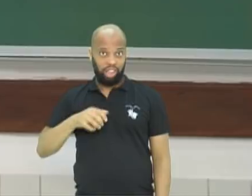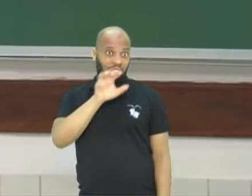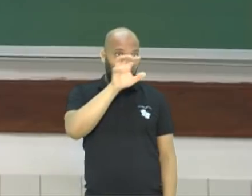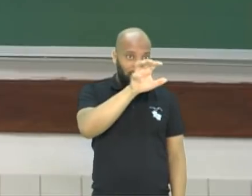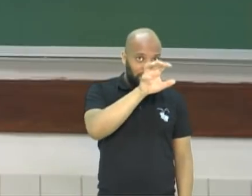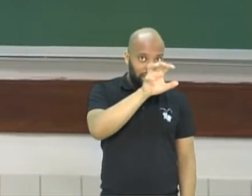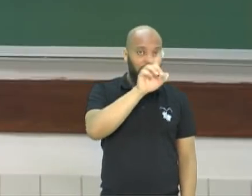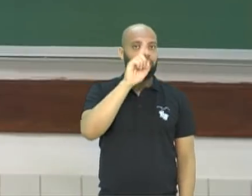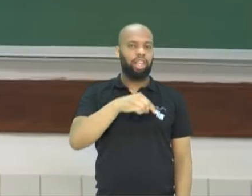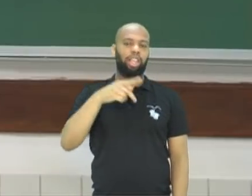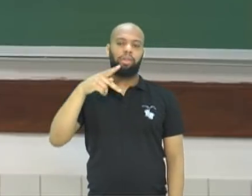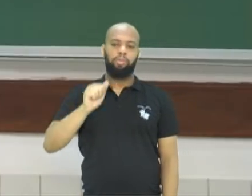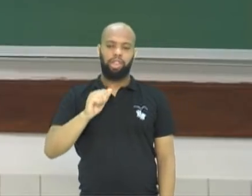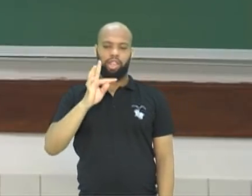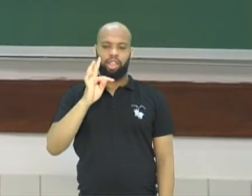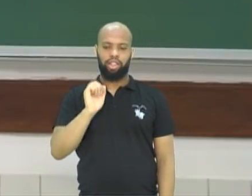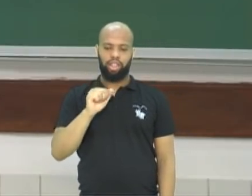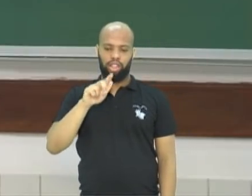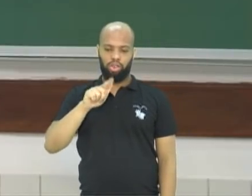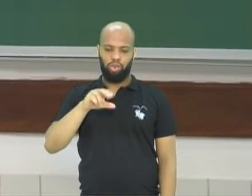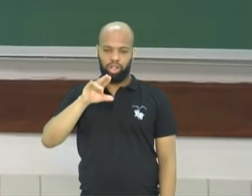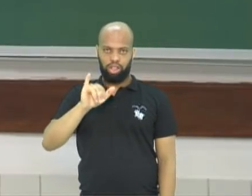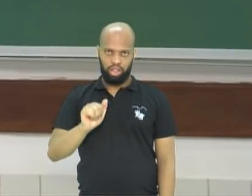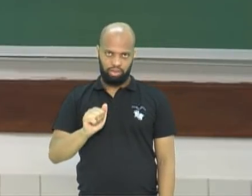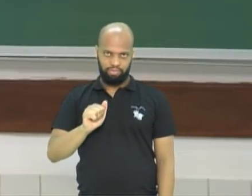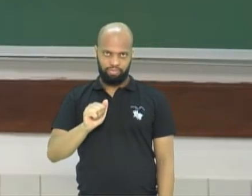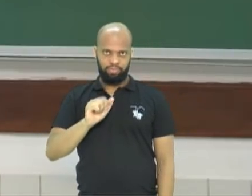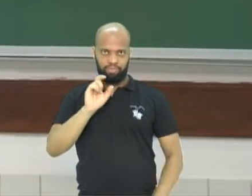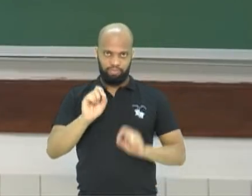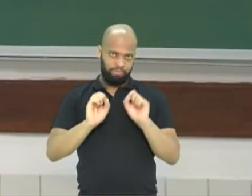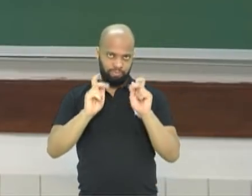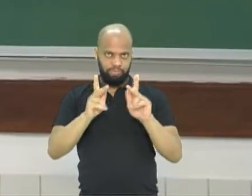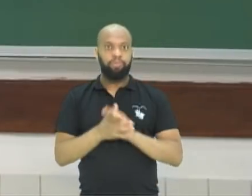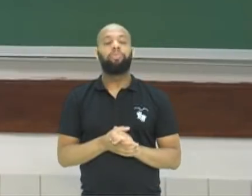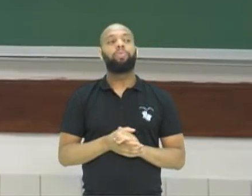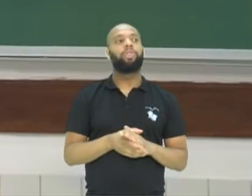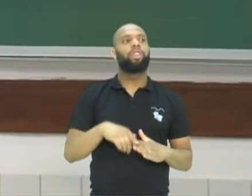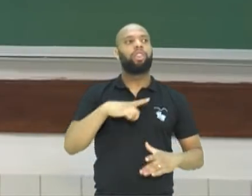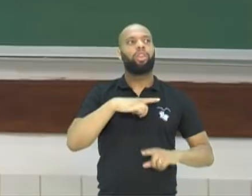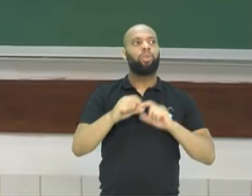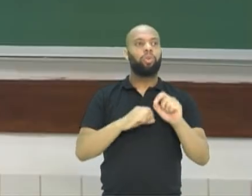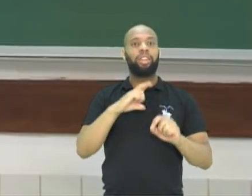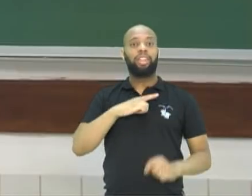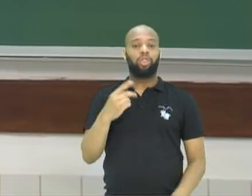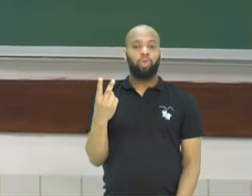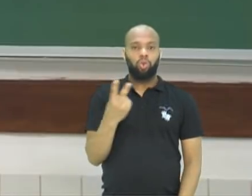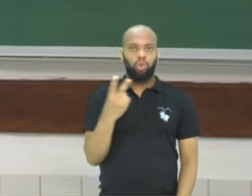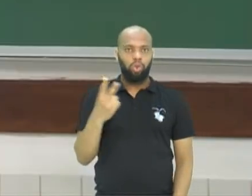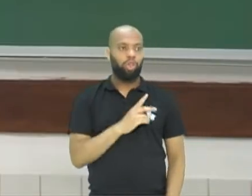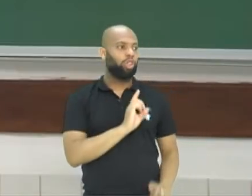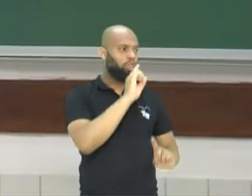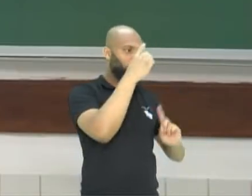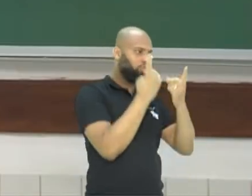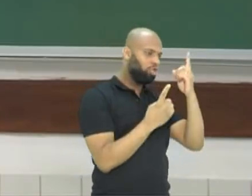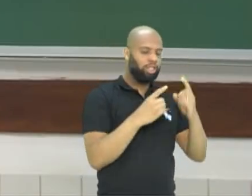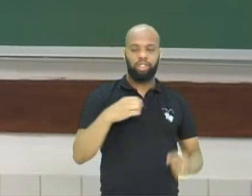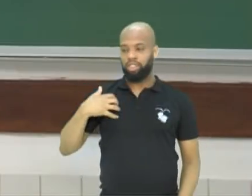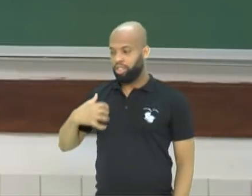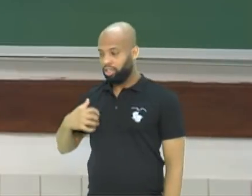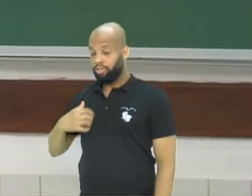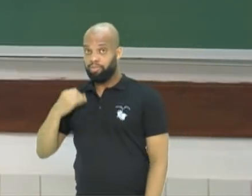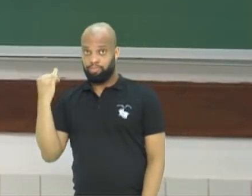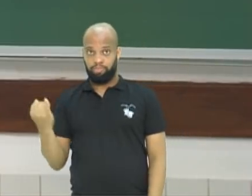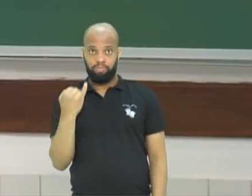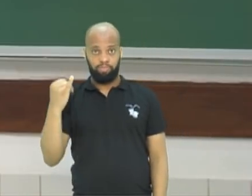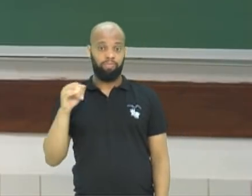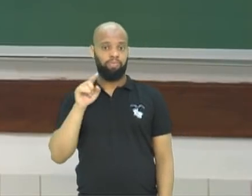visitou a Patagônia Argentina, a parte da Patagônia chilena. Tanto num quanto no outro foram significativos para ele. O que